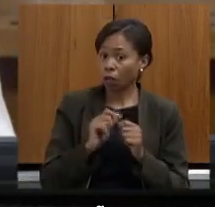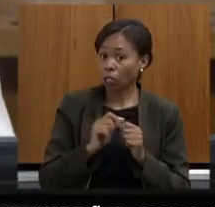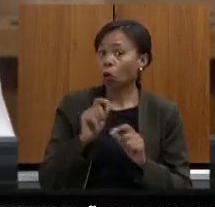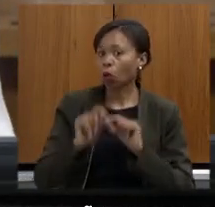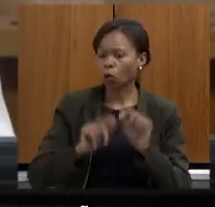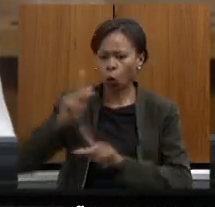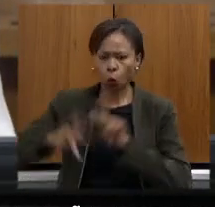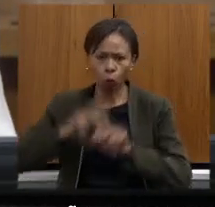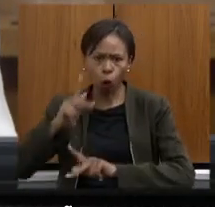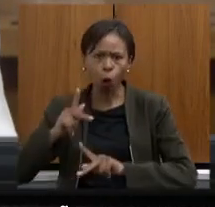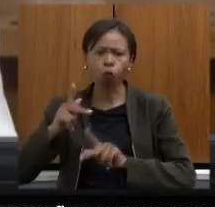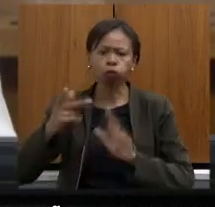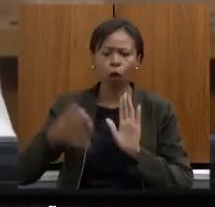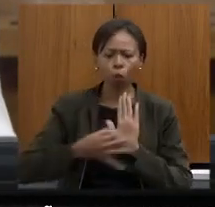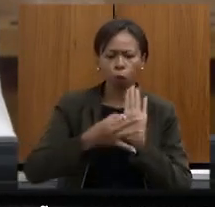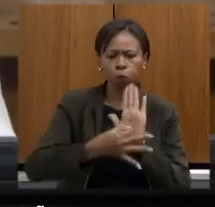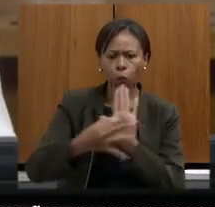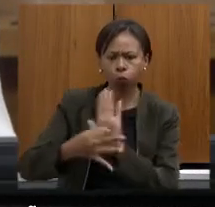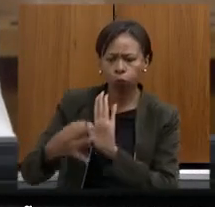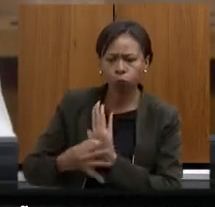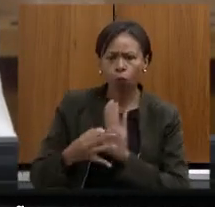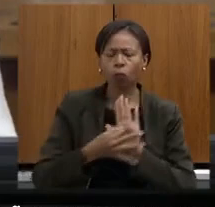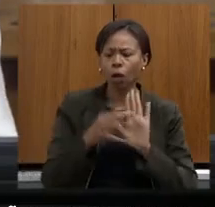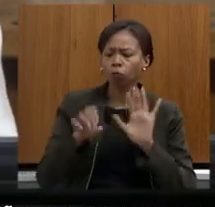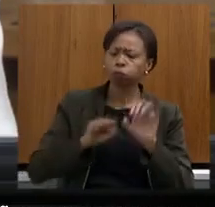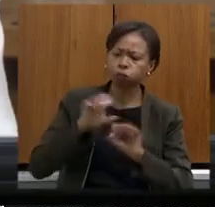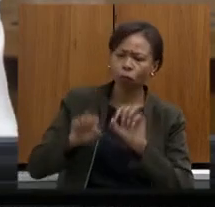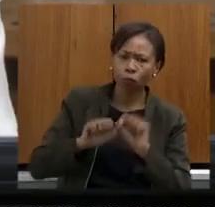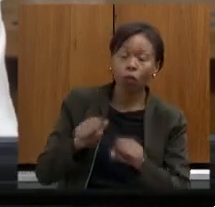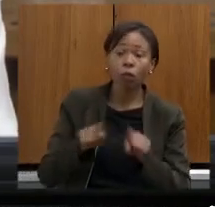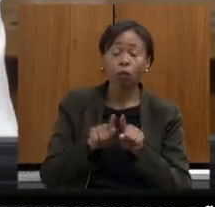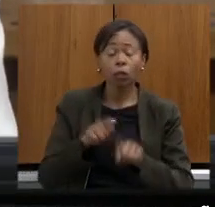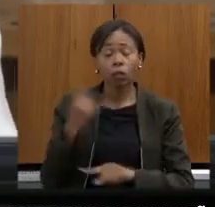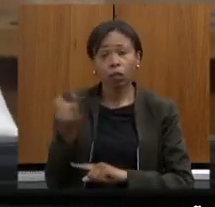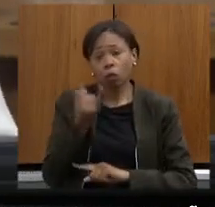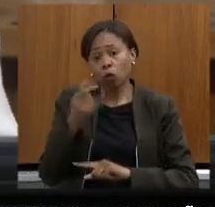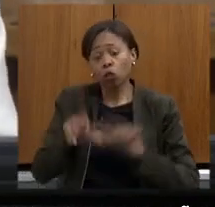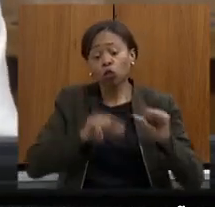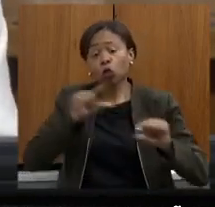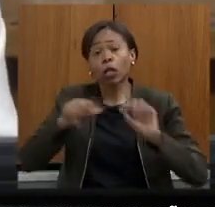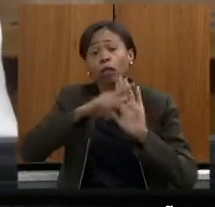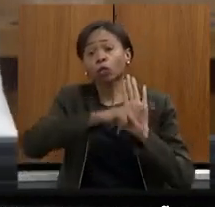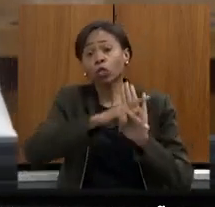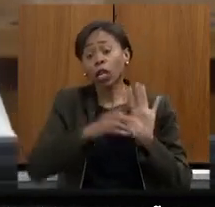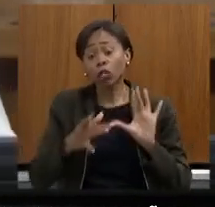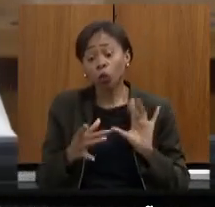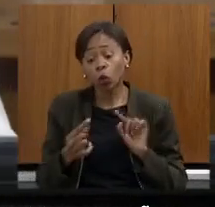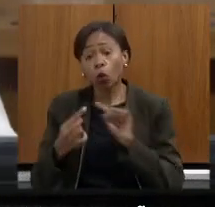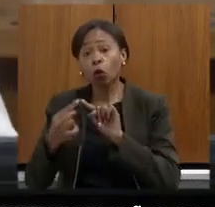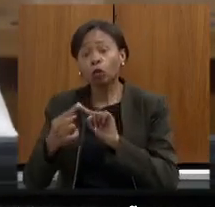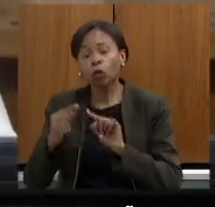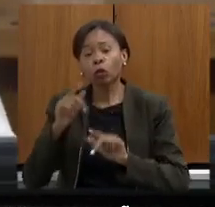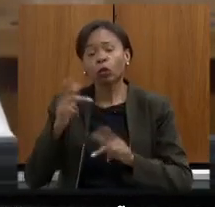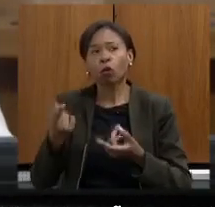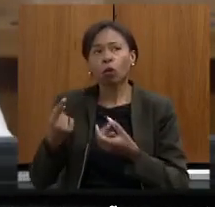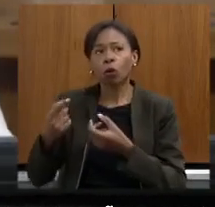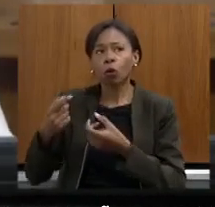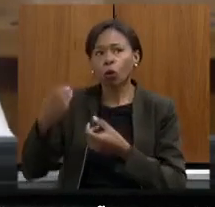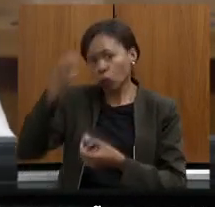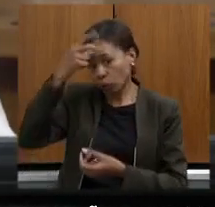consulta Popular a gente sabia né da importância de fazer esse processo também discordo de projetos alinhados com os municípios